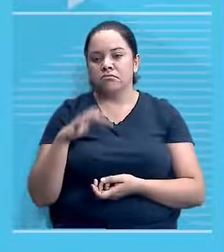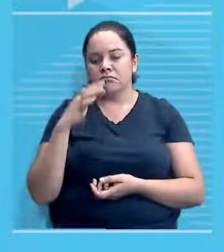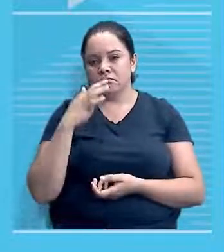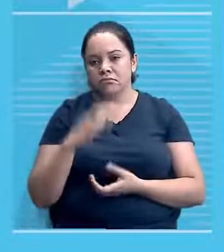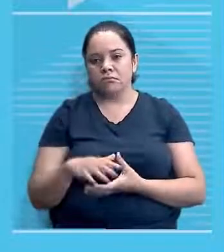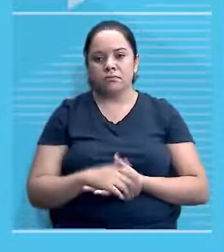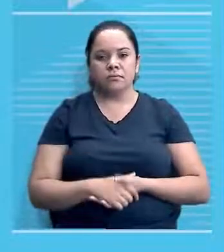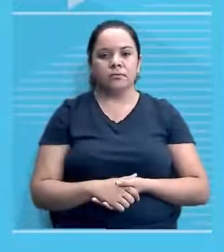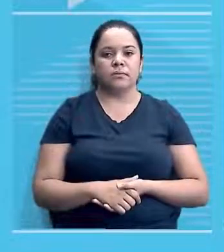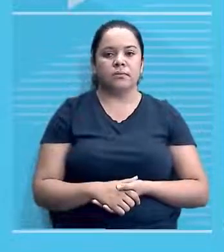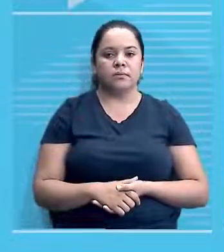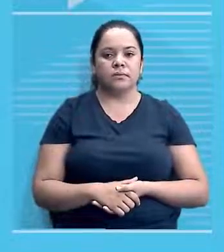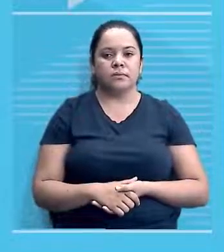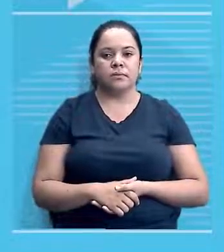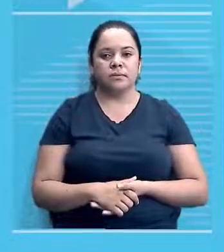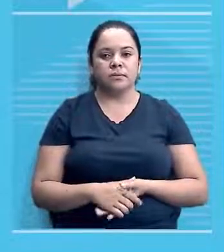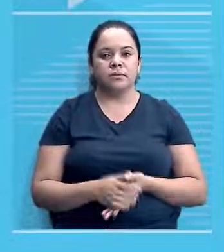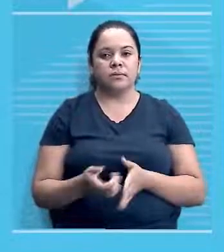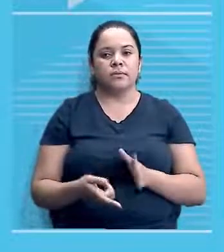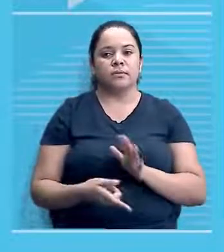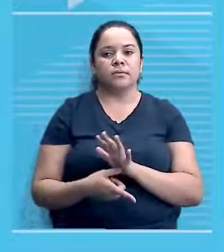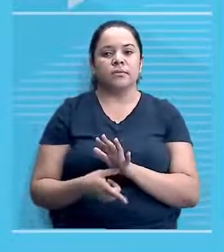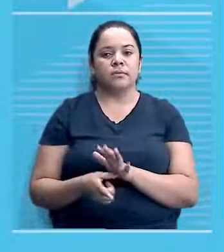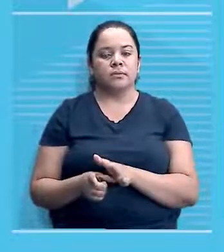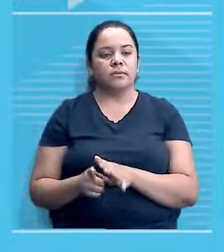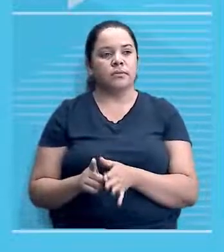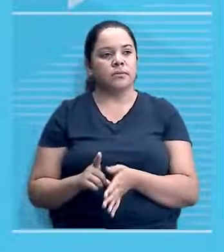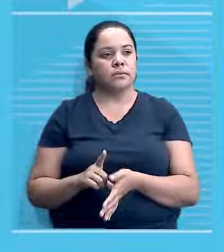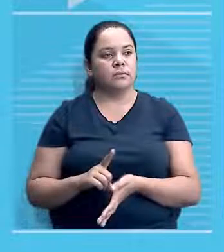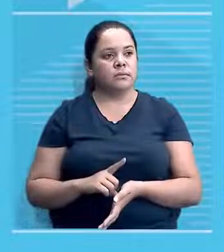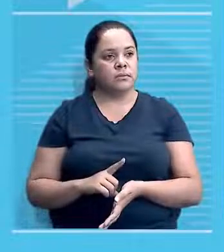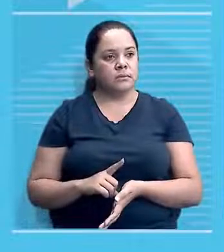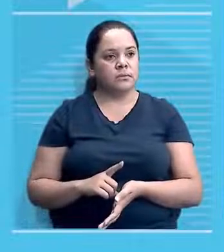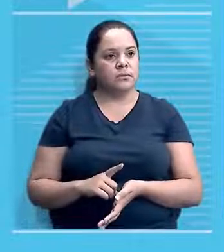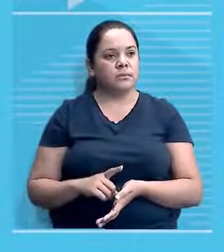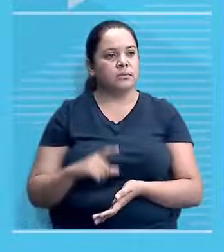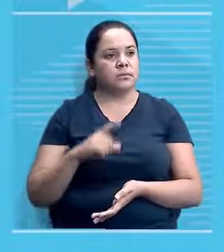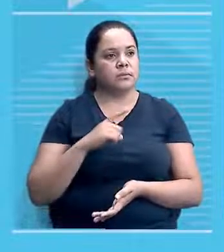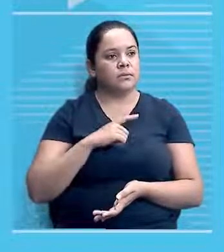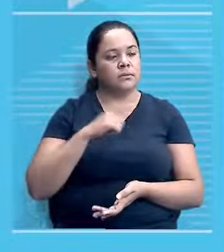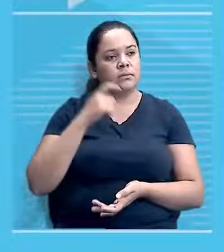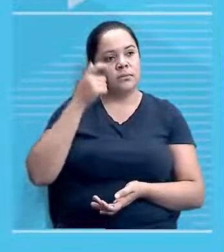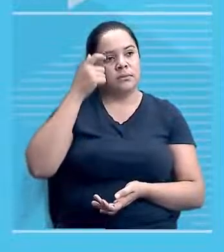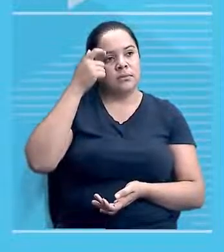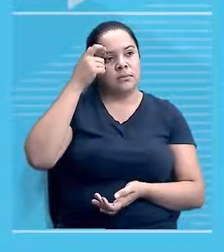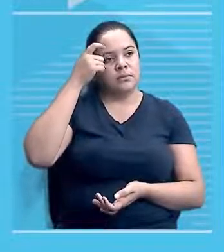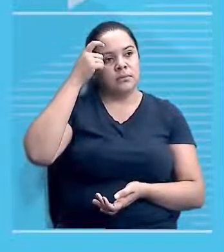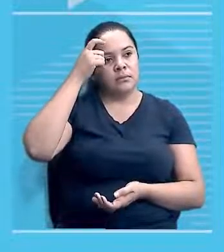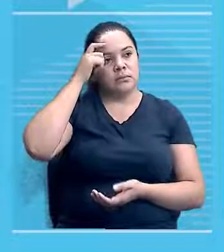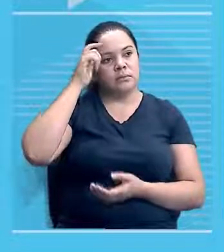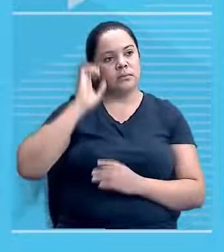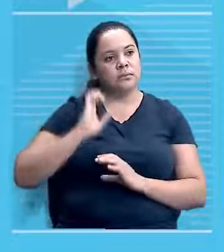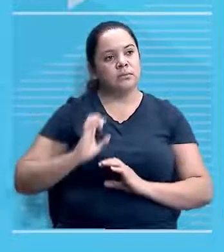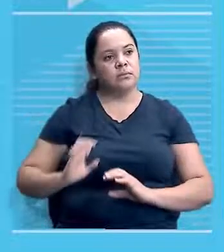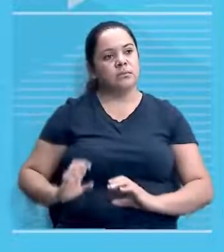mas antes de chegar aí tem um cidadão muito famoso aqui ó